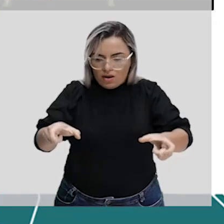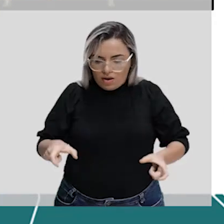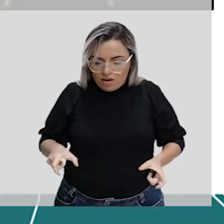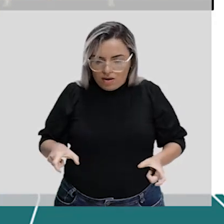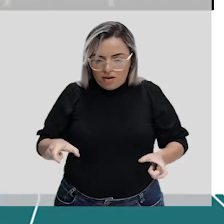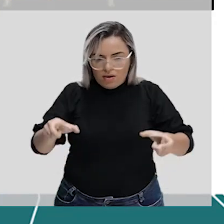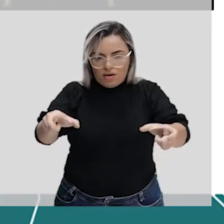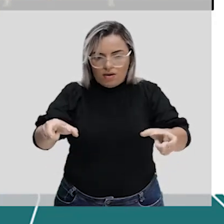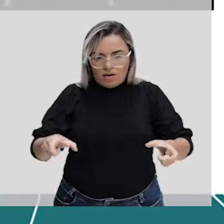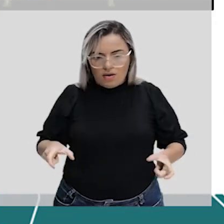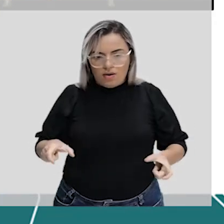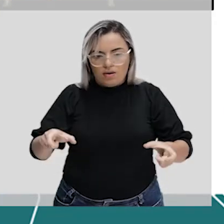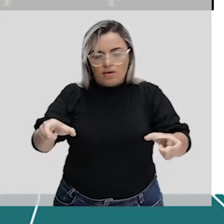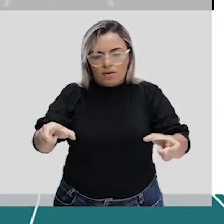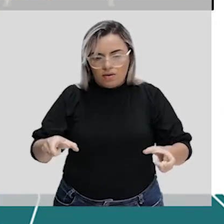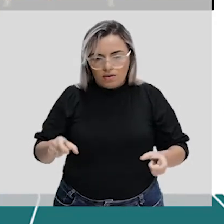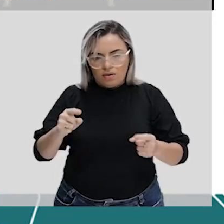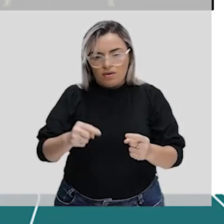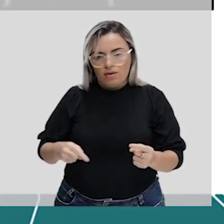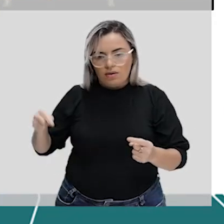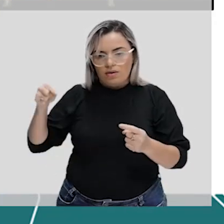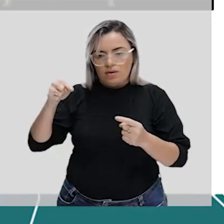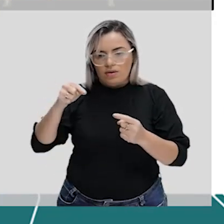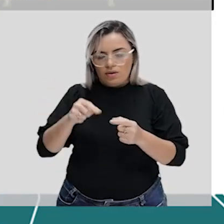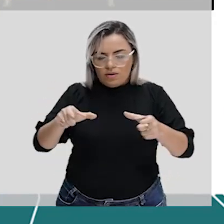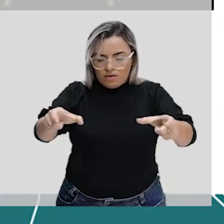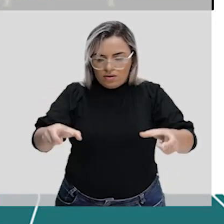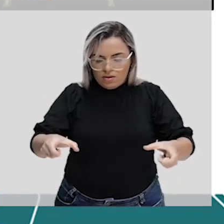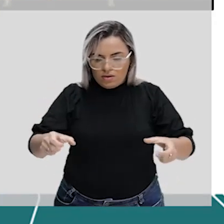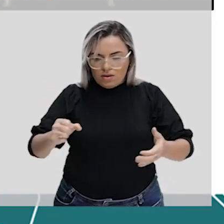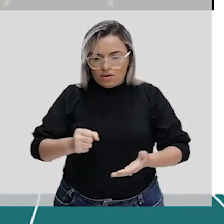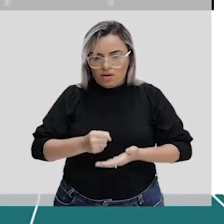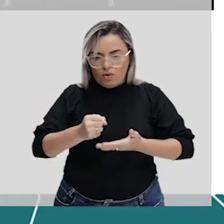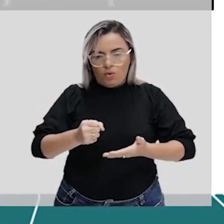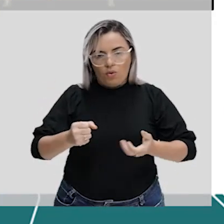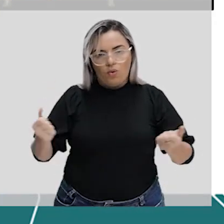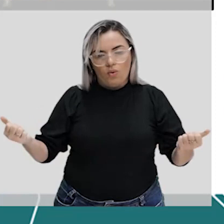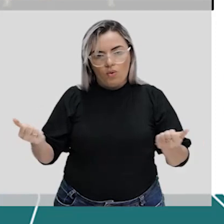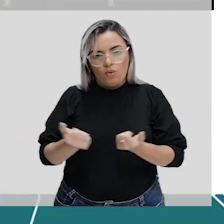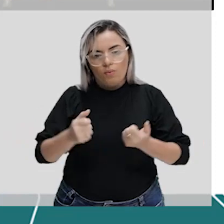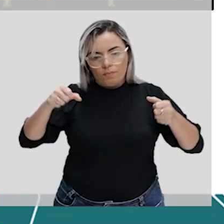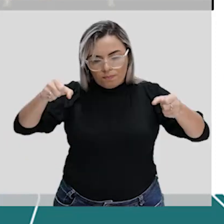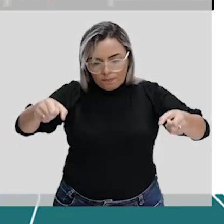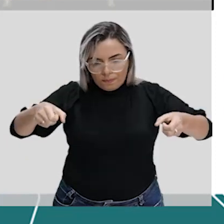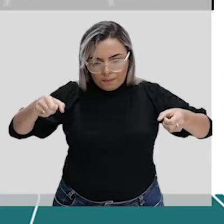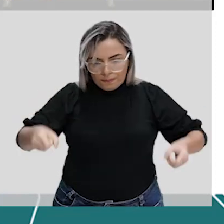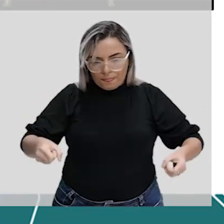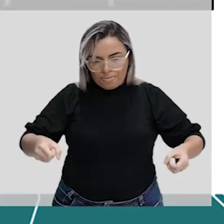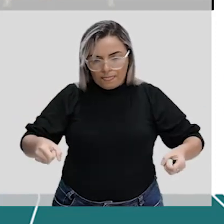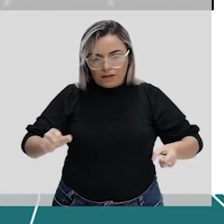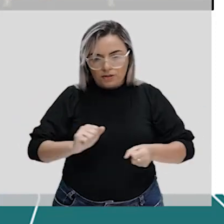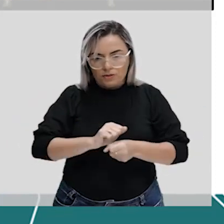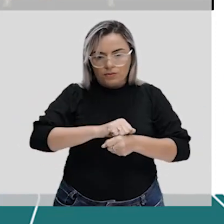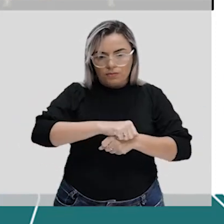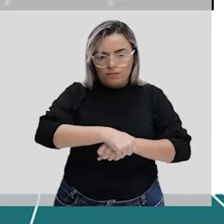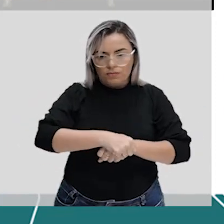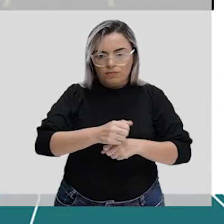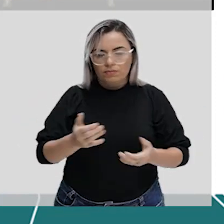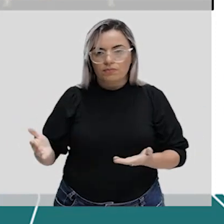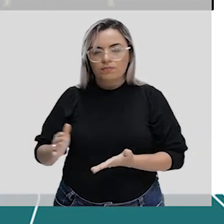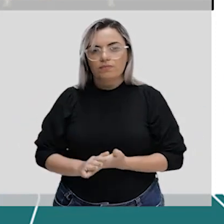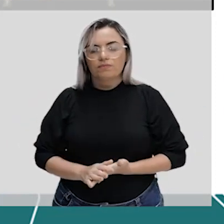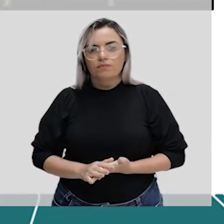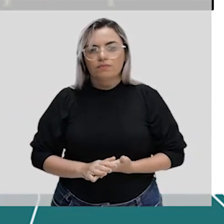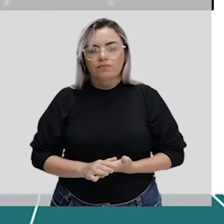é saltar apoiando-se numa pequena trave recoberta de couro, um pequeno trampolim fixado. Não é isso aqui não, tá